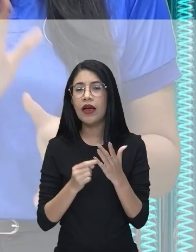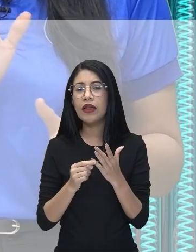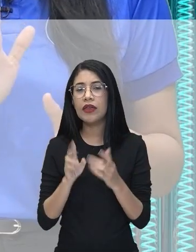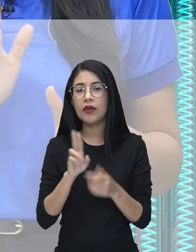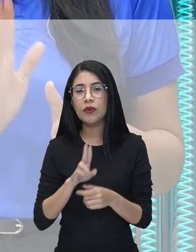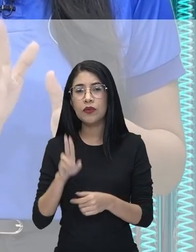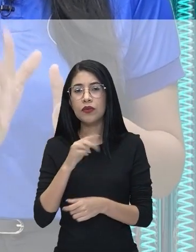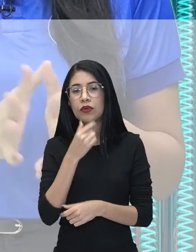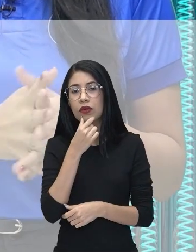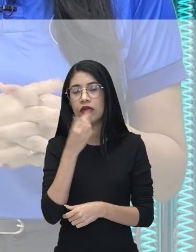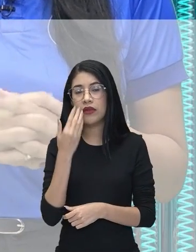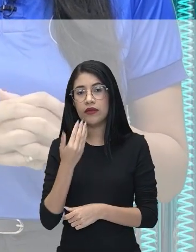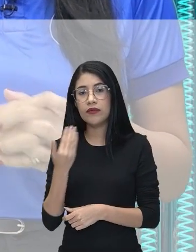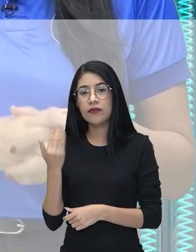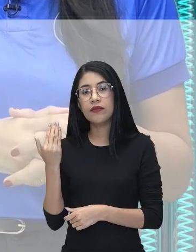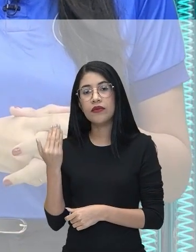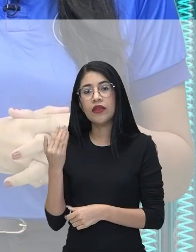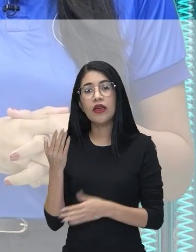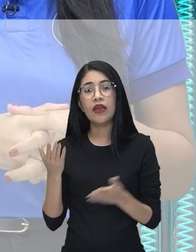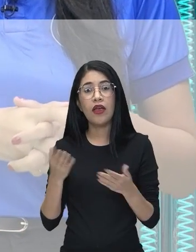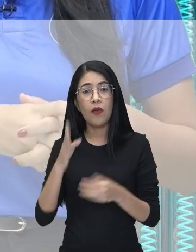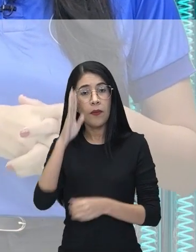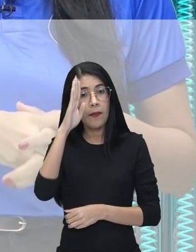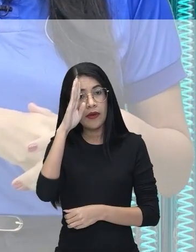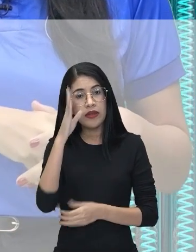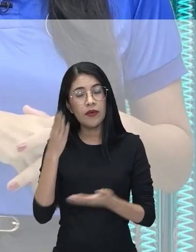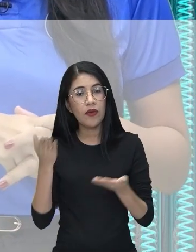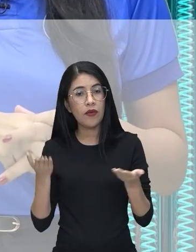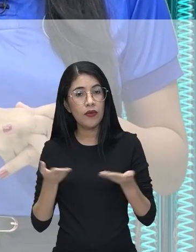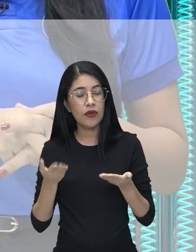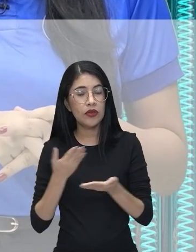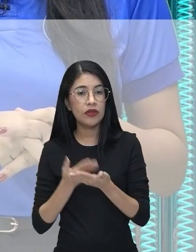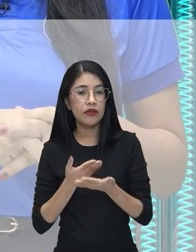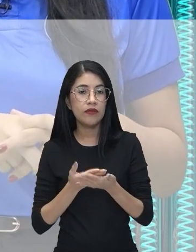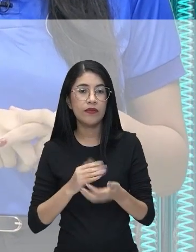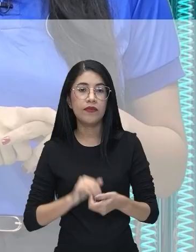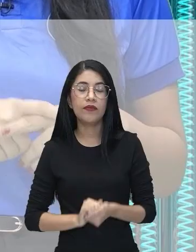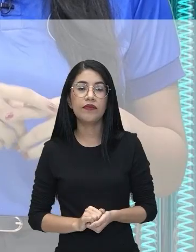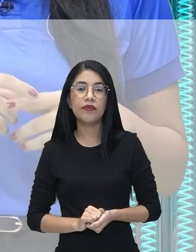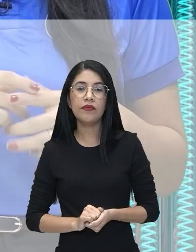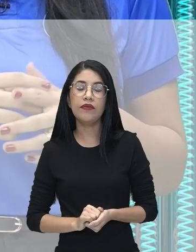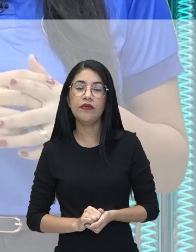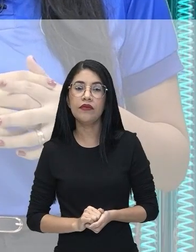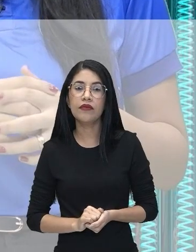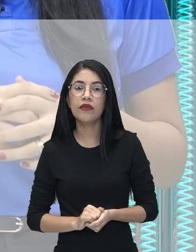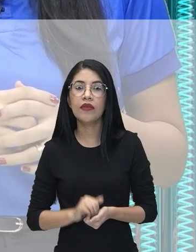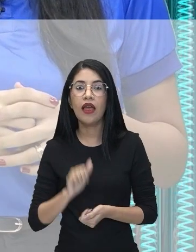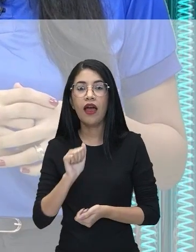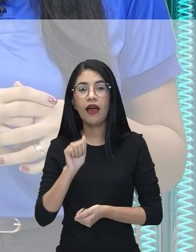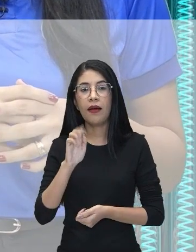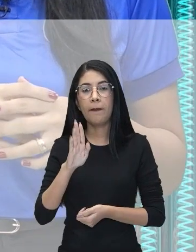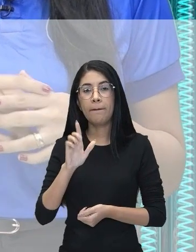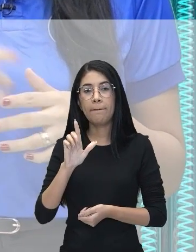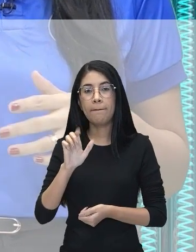usamos? Esse é o ponto que nós queremos focar aqui nessa aula. Então, olha só, nós temos o